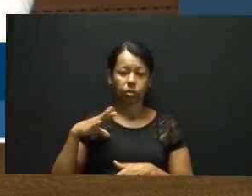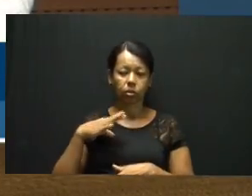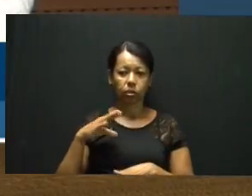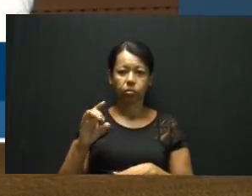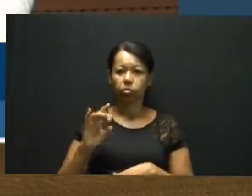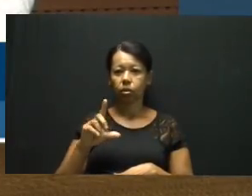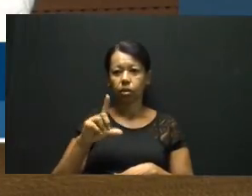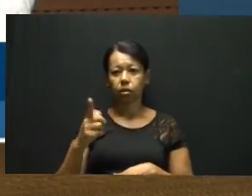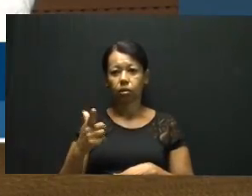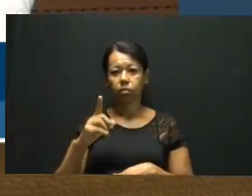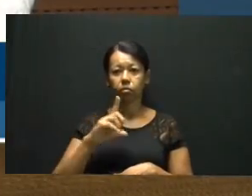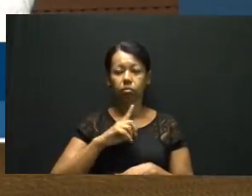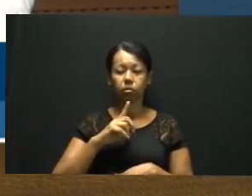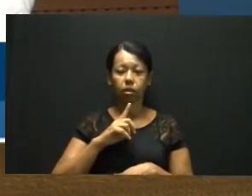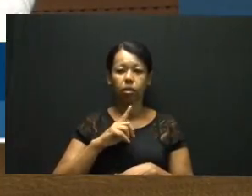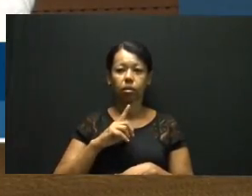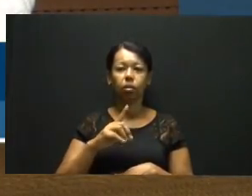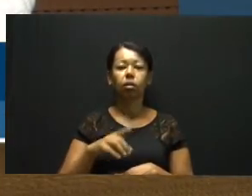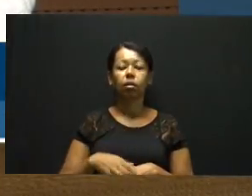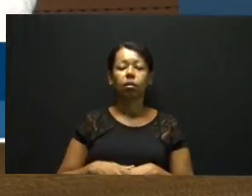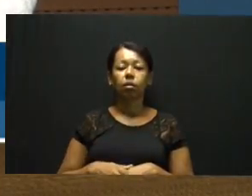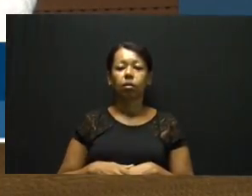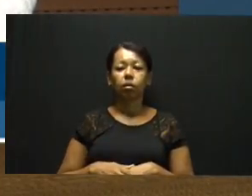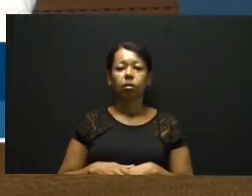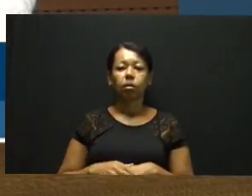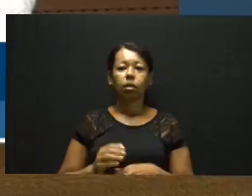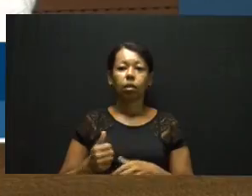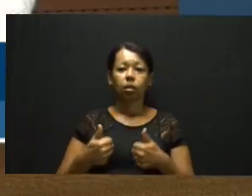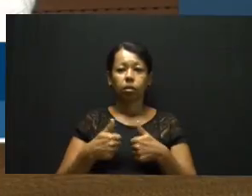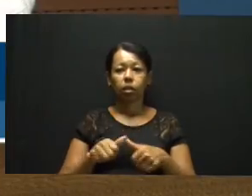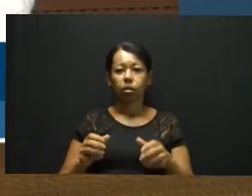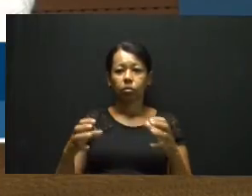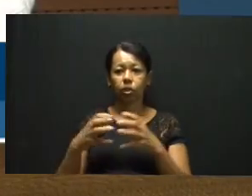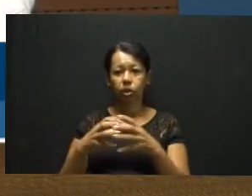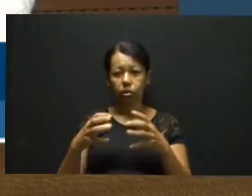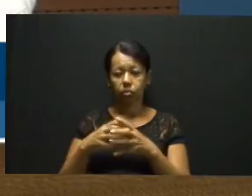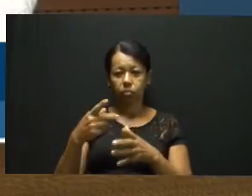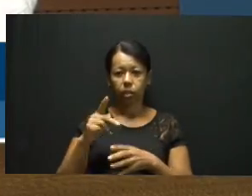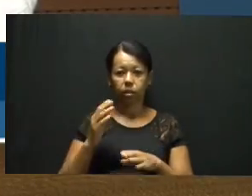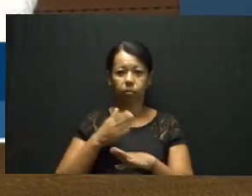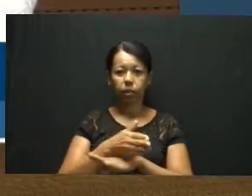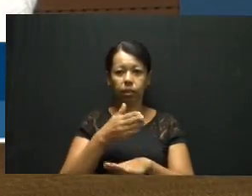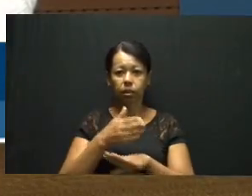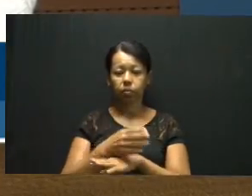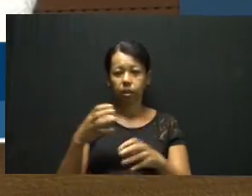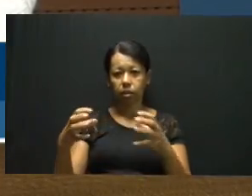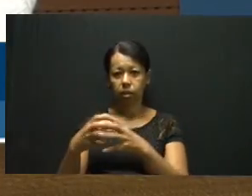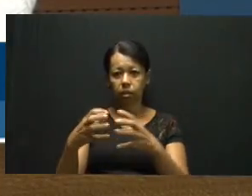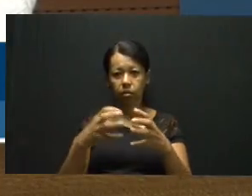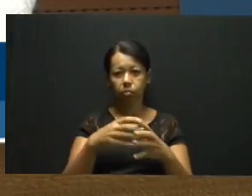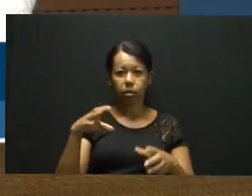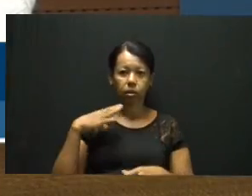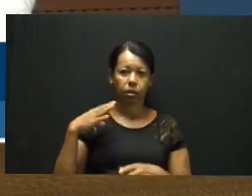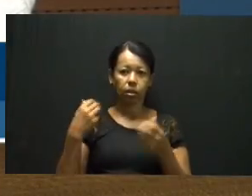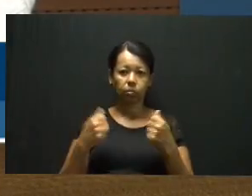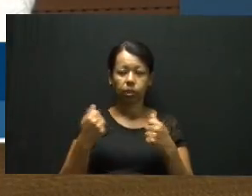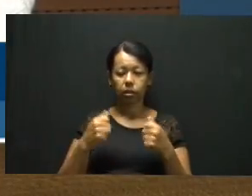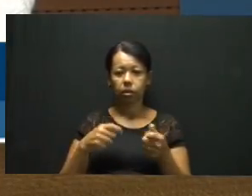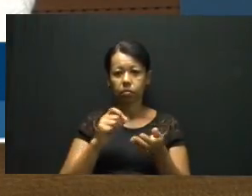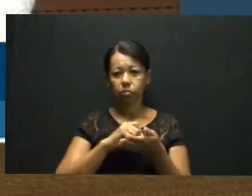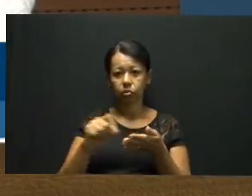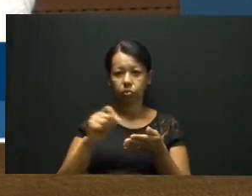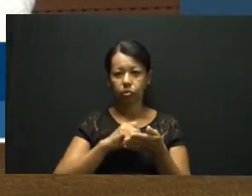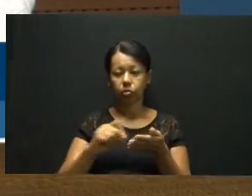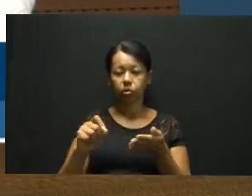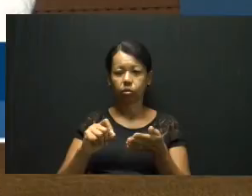já existentes, concorrerão a esse grupo. E para participar desse time, os municípios deverão preencher alguns critérios